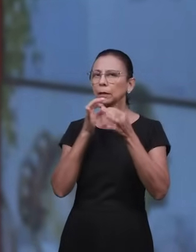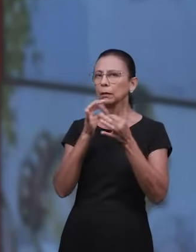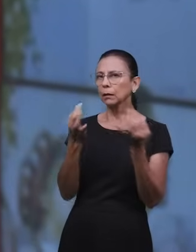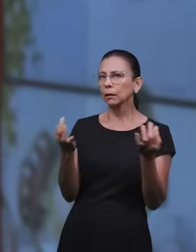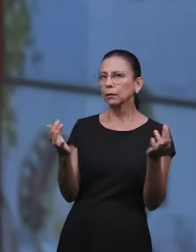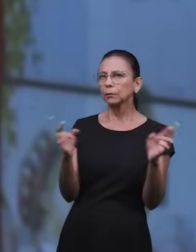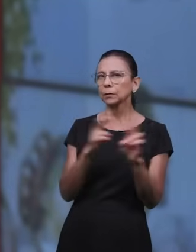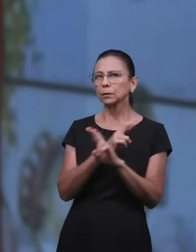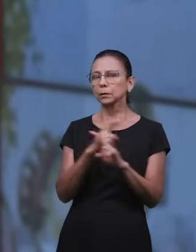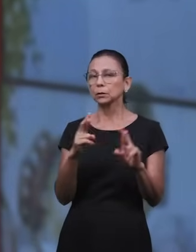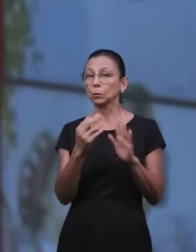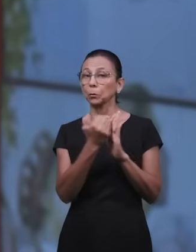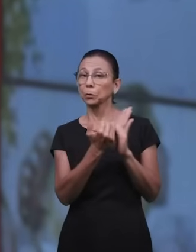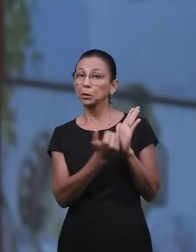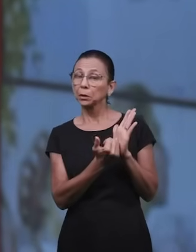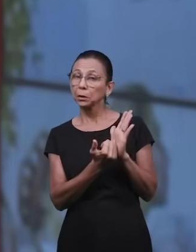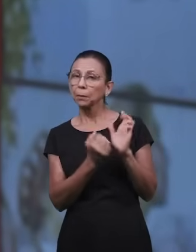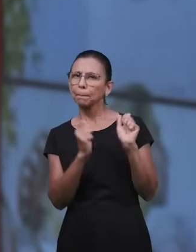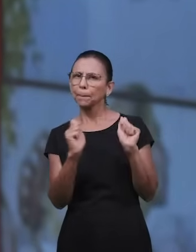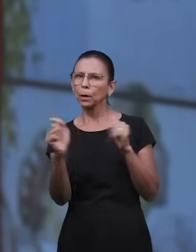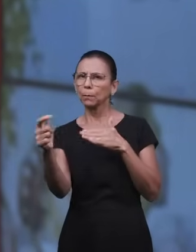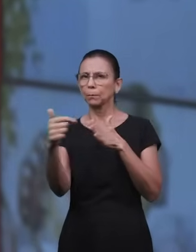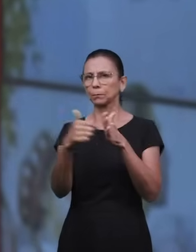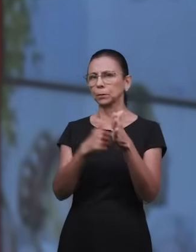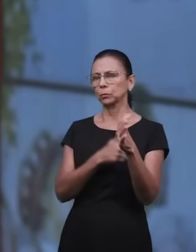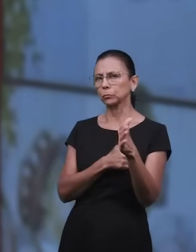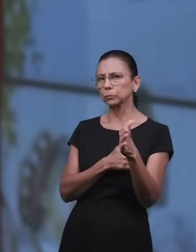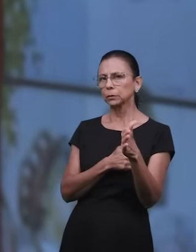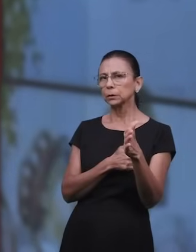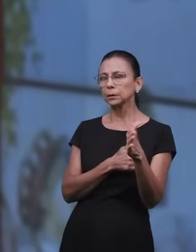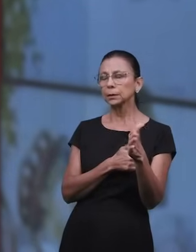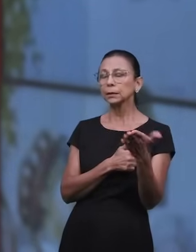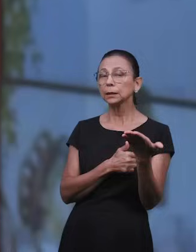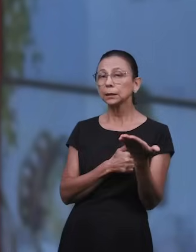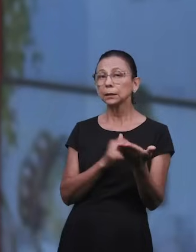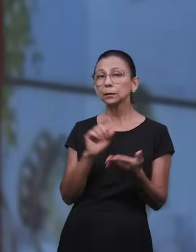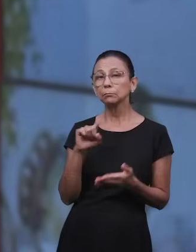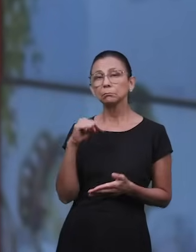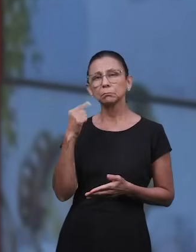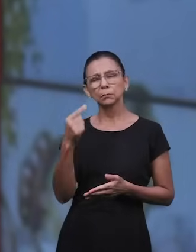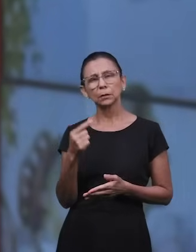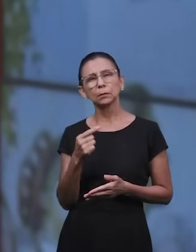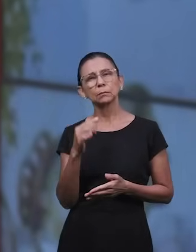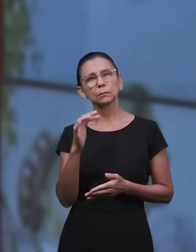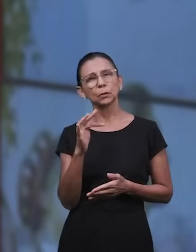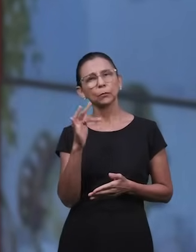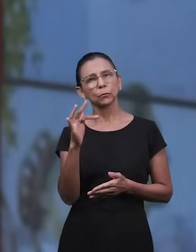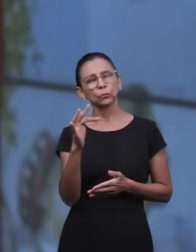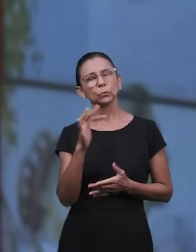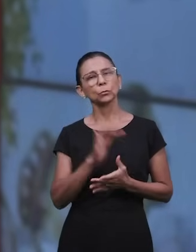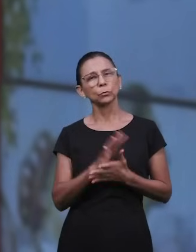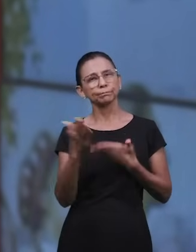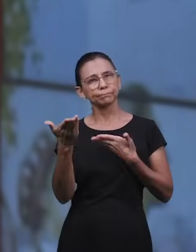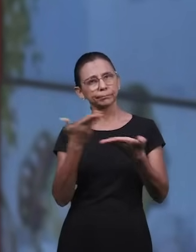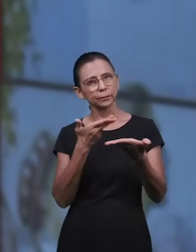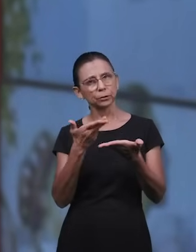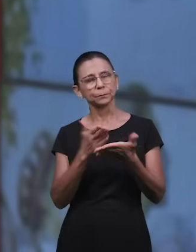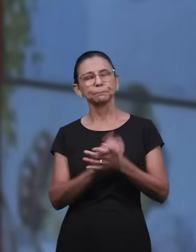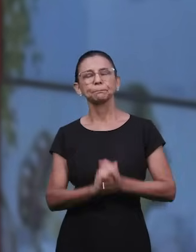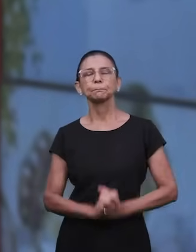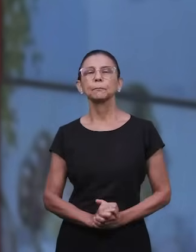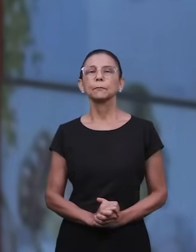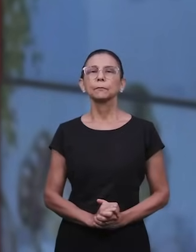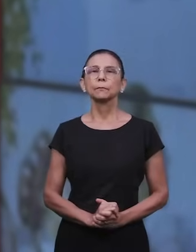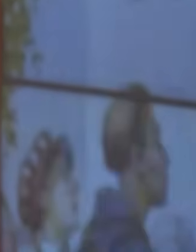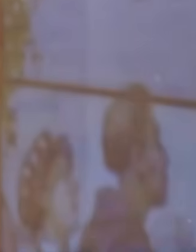pergunta, para que em oportunidades futuras possamos então interagir. Então, logo após a vinheta, iniciaremos o